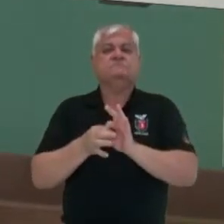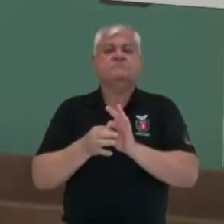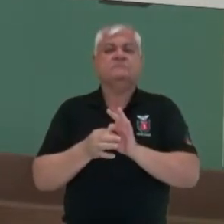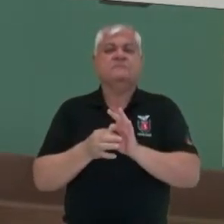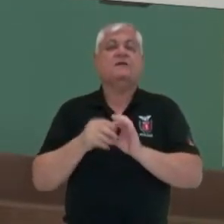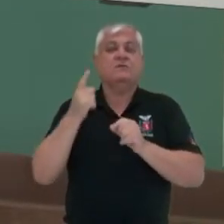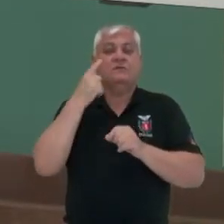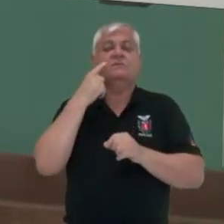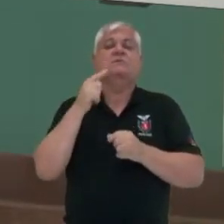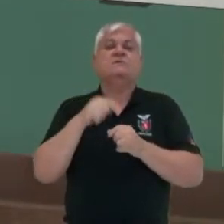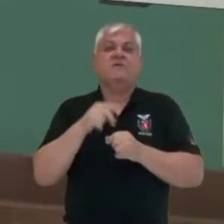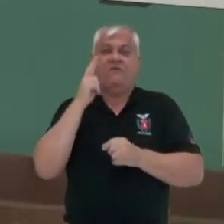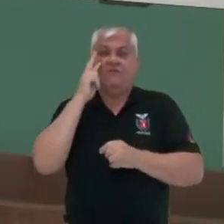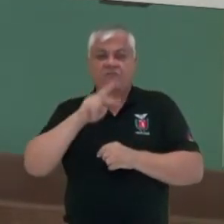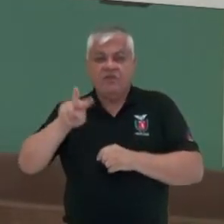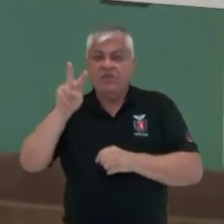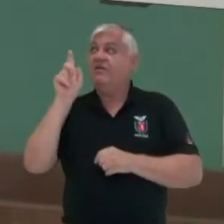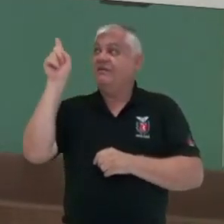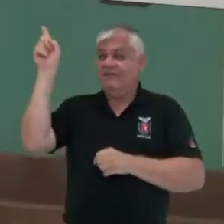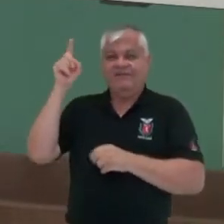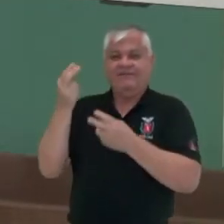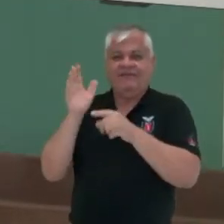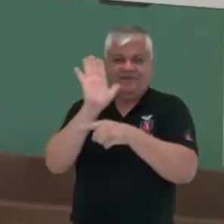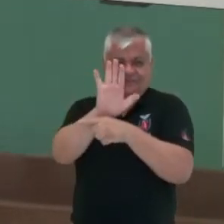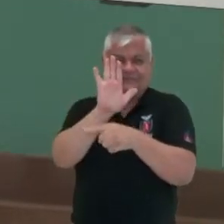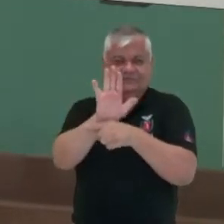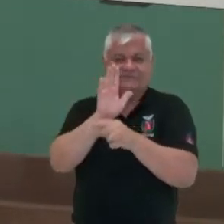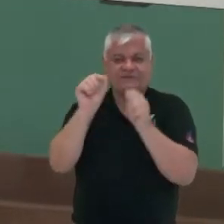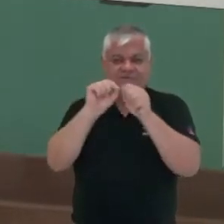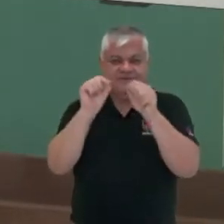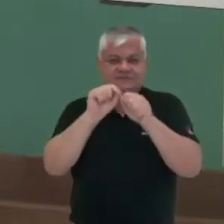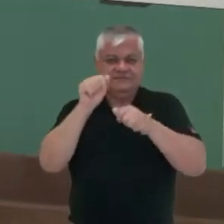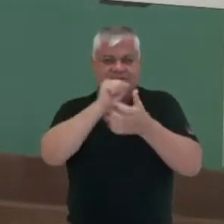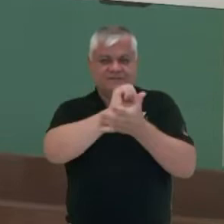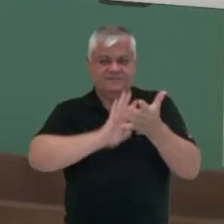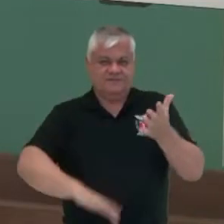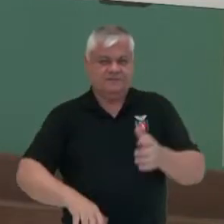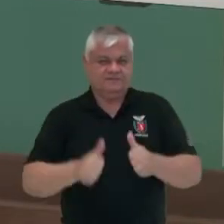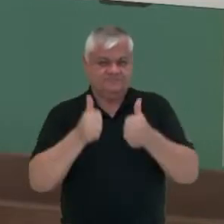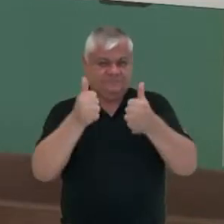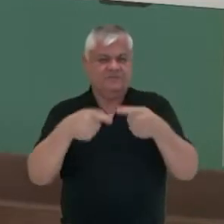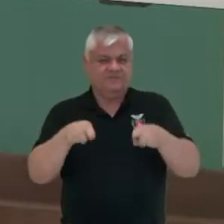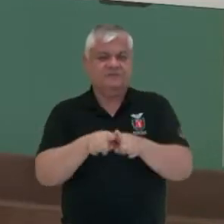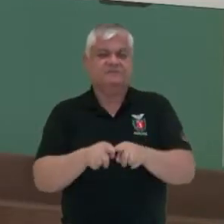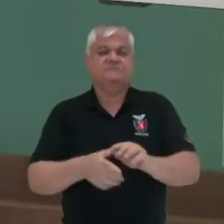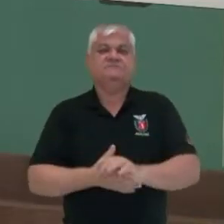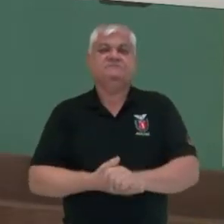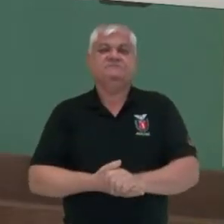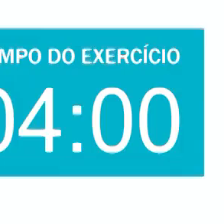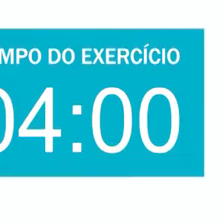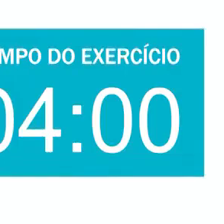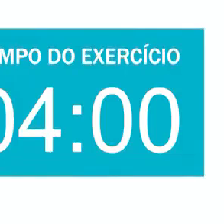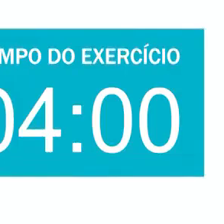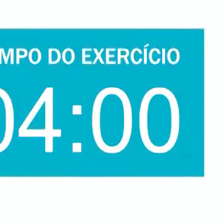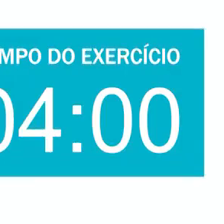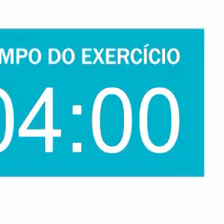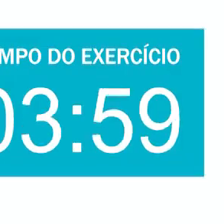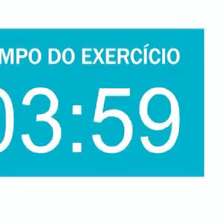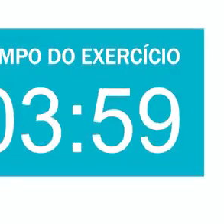aqui. Vocês podem observar na imagem que auxilia vocês a realizar esse mapa mental. Nós já voltamos.